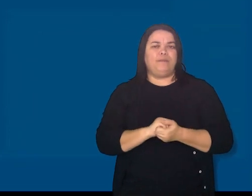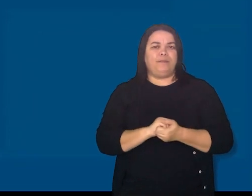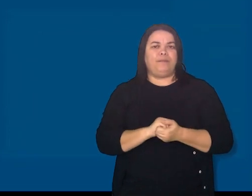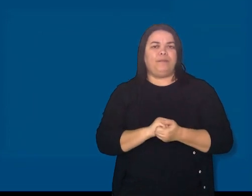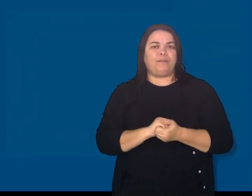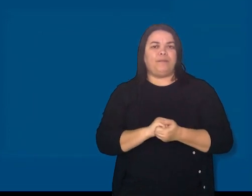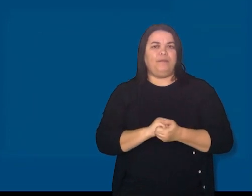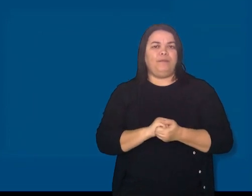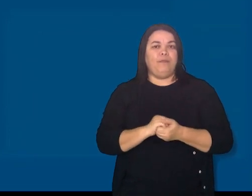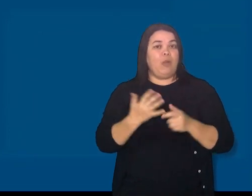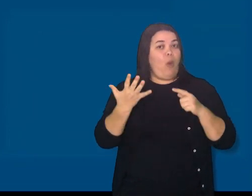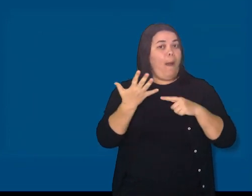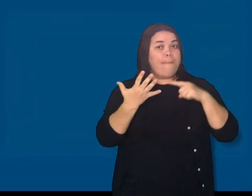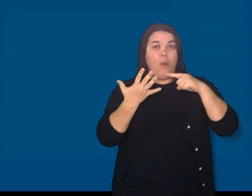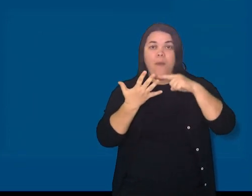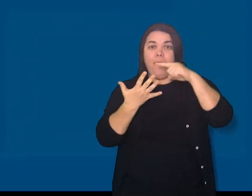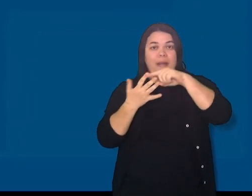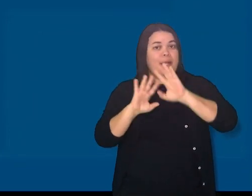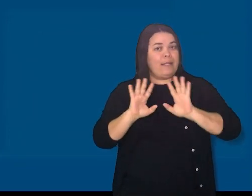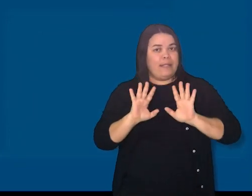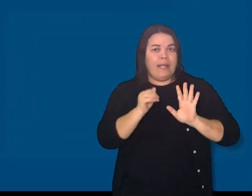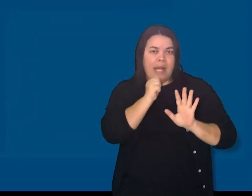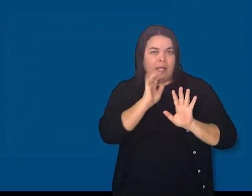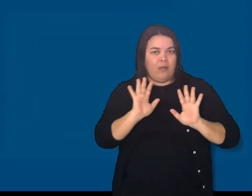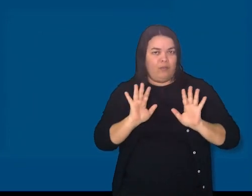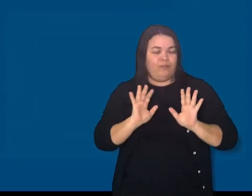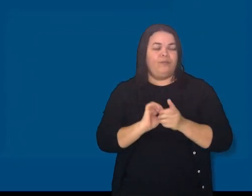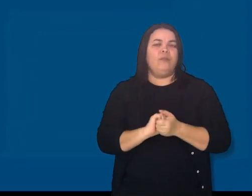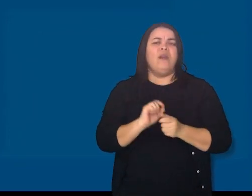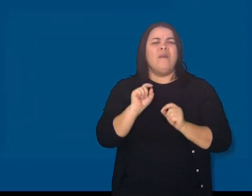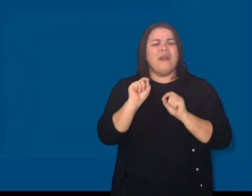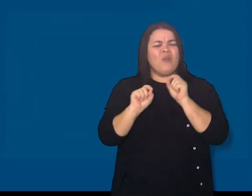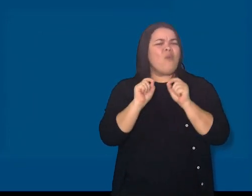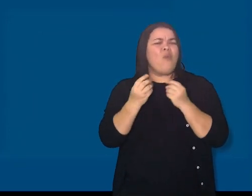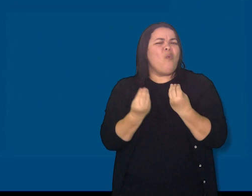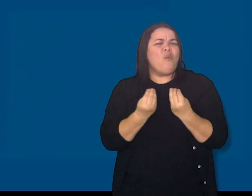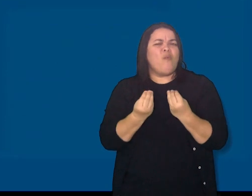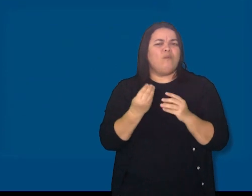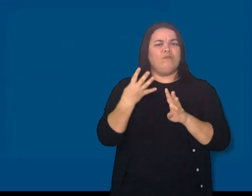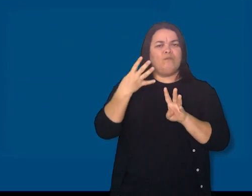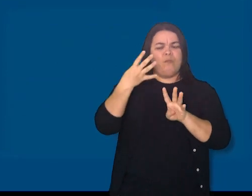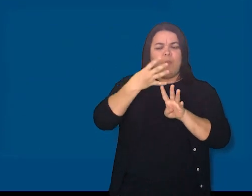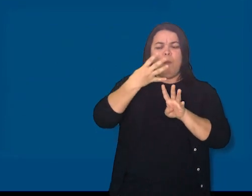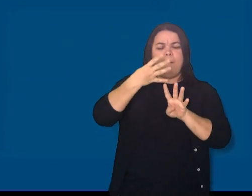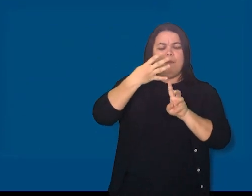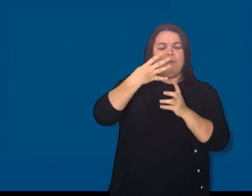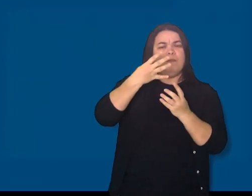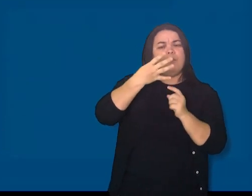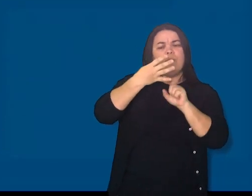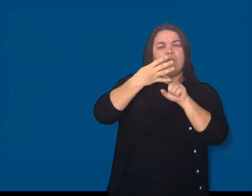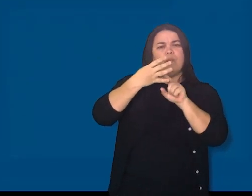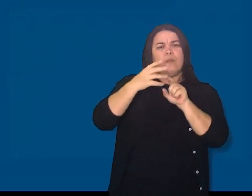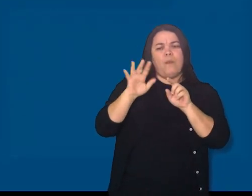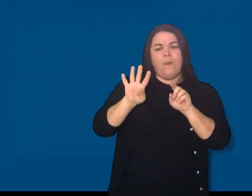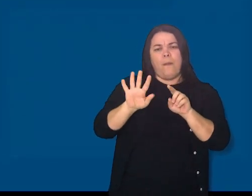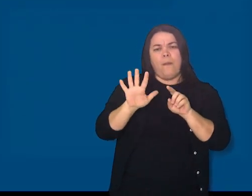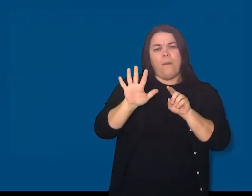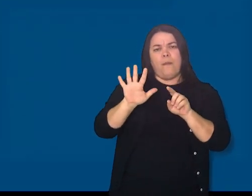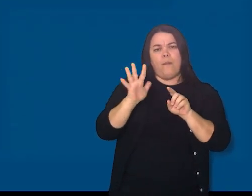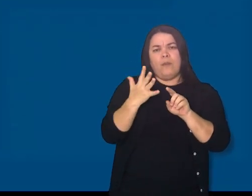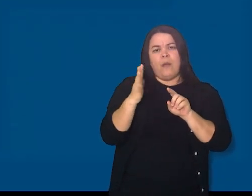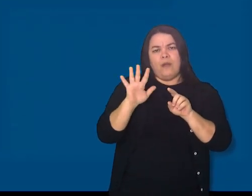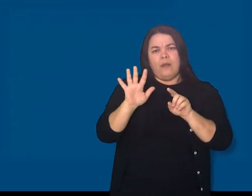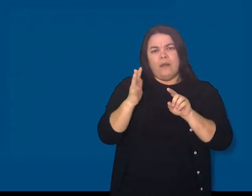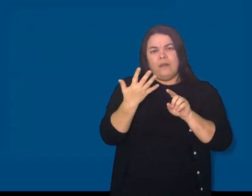as propriedades, né, propriamente ditas. Então, quais são os casos particulares de potenciação? Primeiro